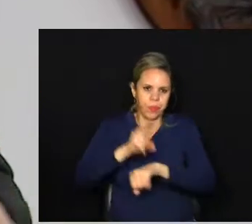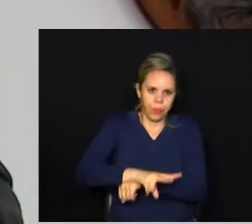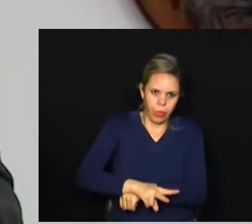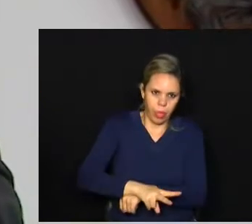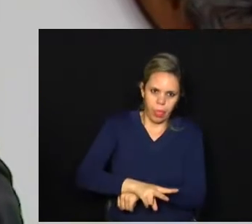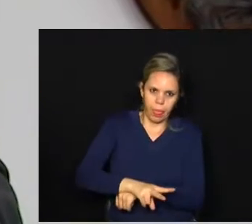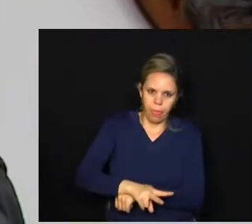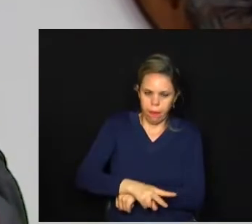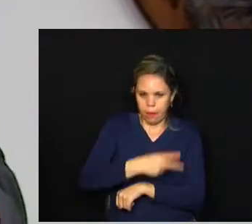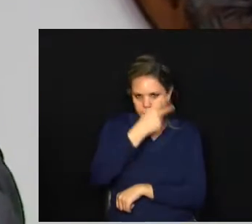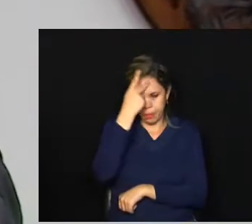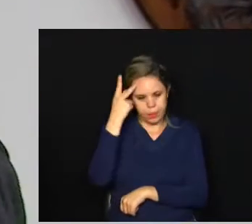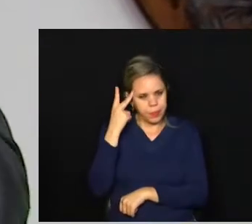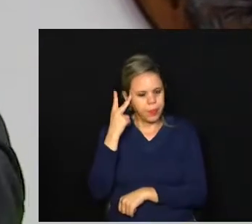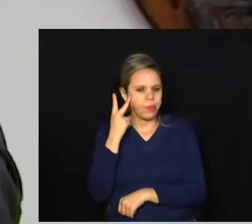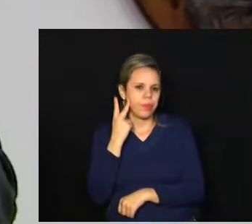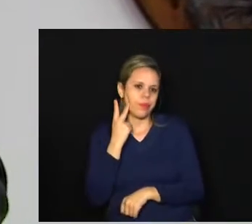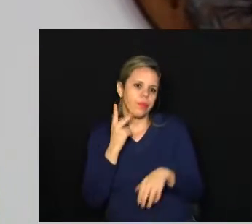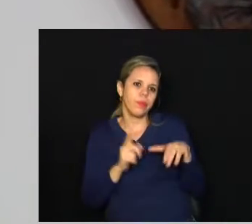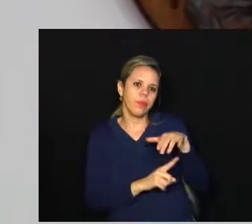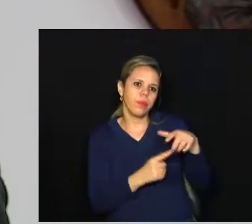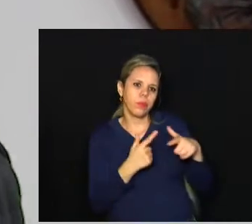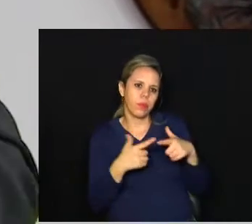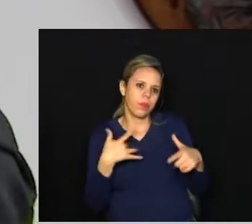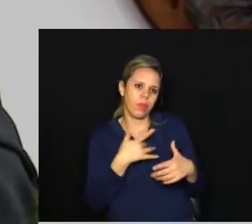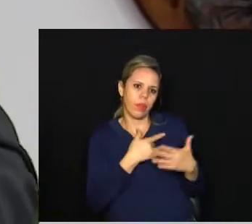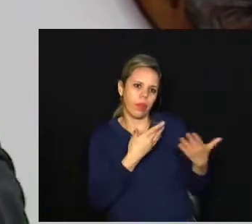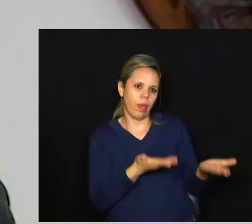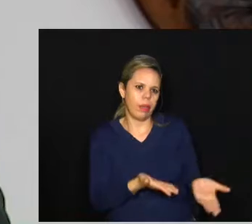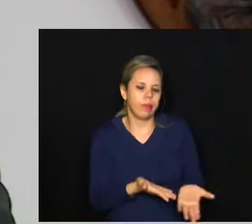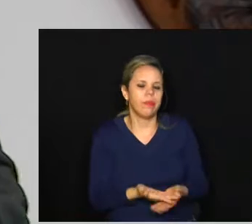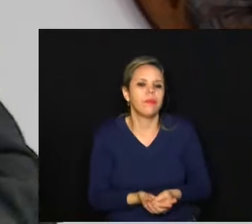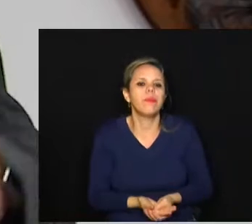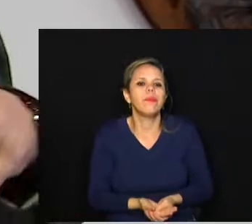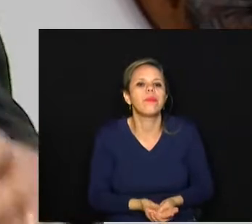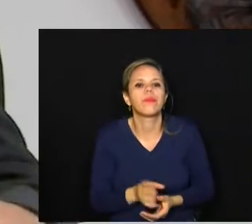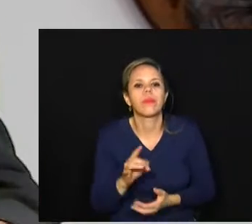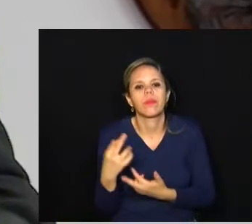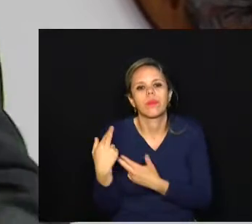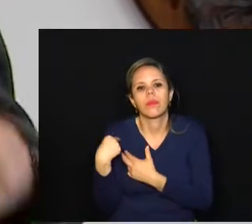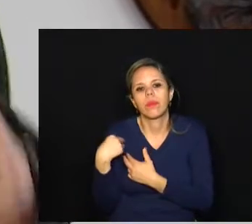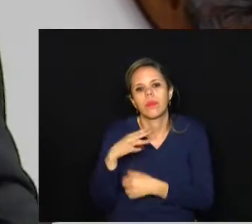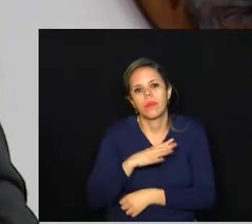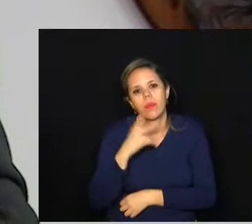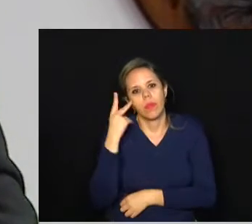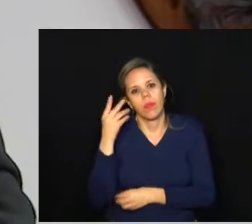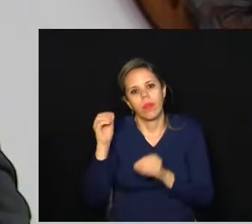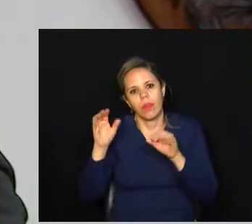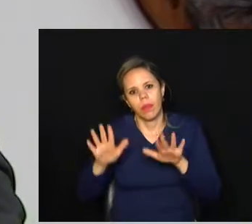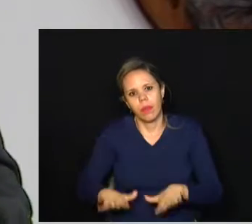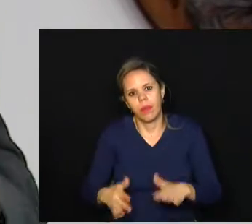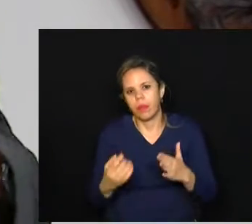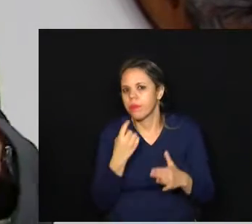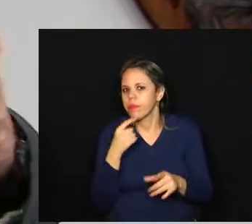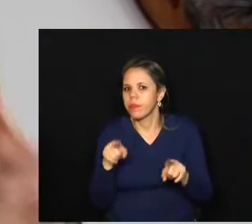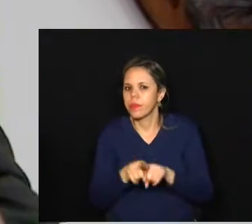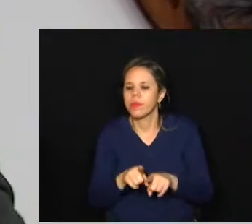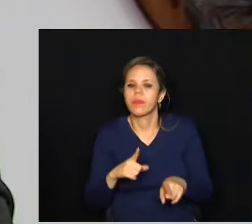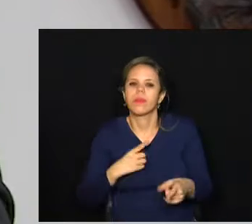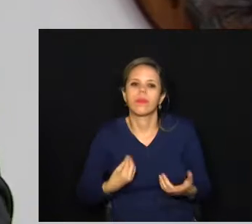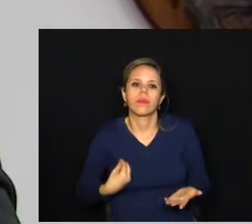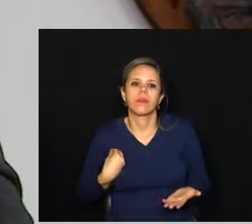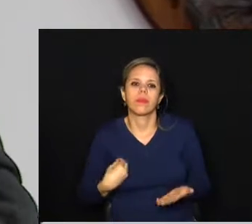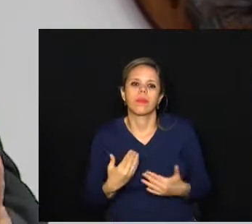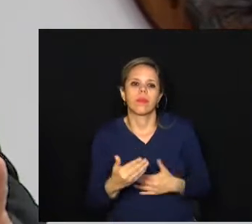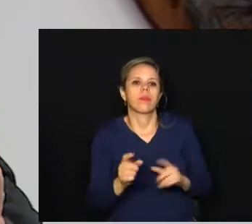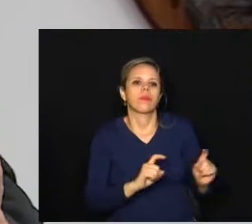dos pacientes com problema de saúde, que é sediado hoje em São Paulo. Nós queremos que ele seja aqui em Campinas, então ficou para uma